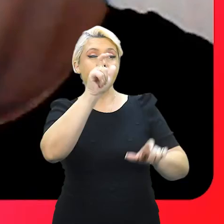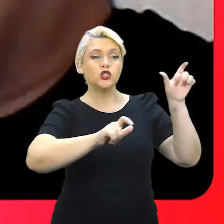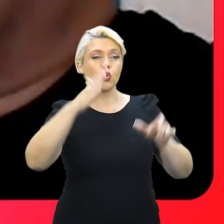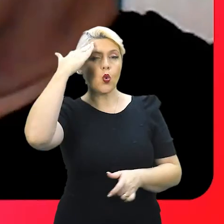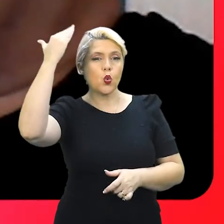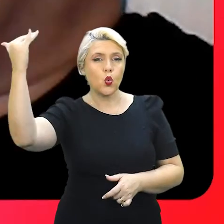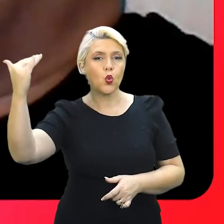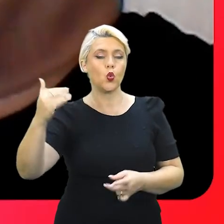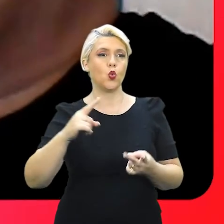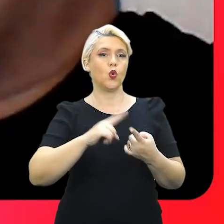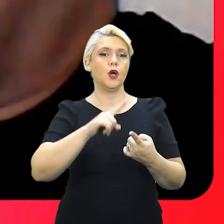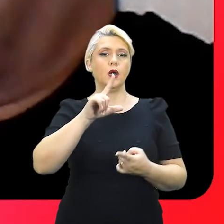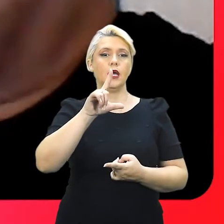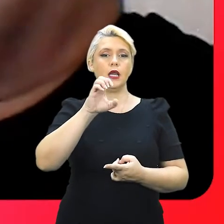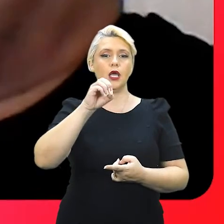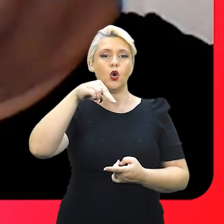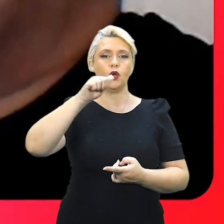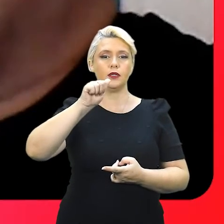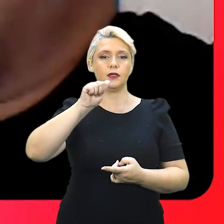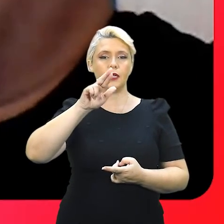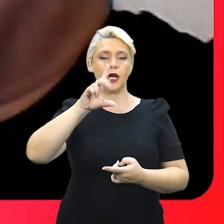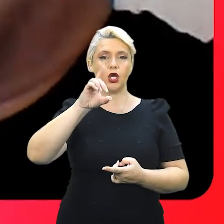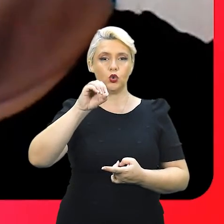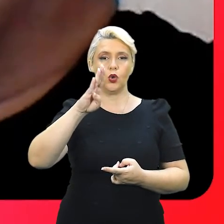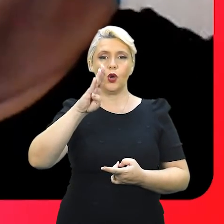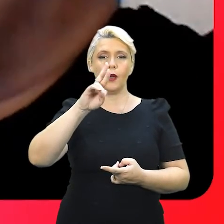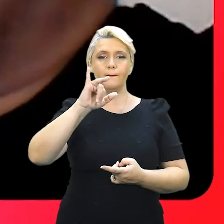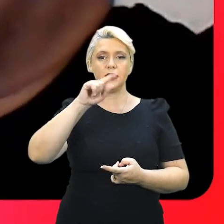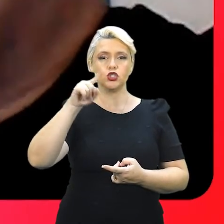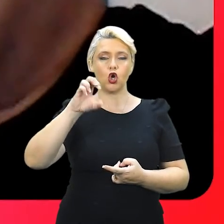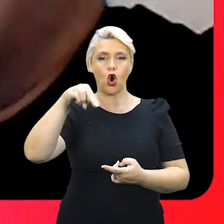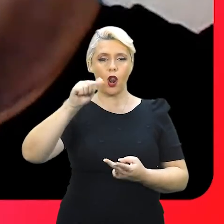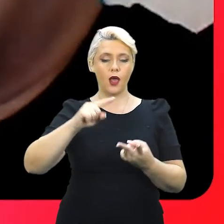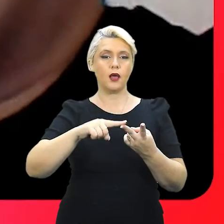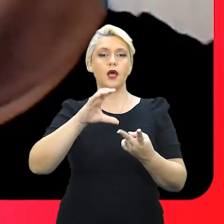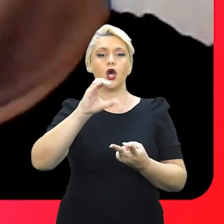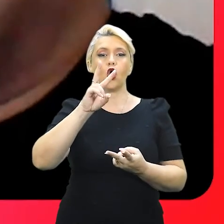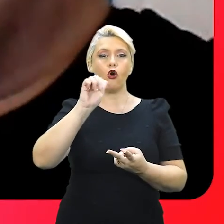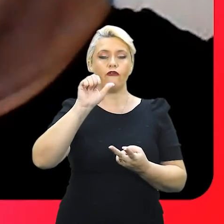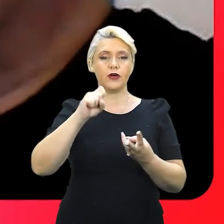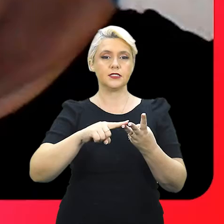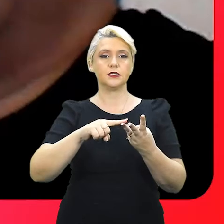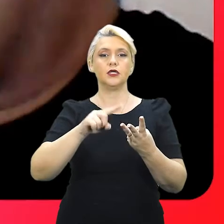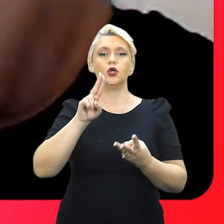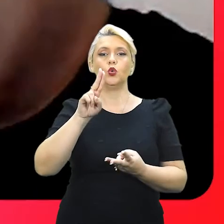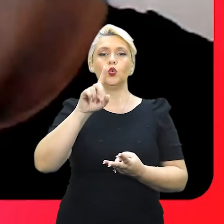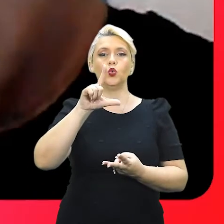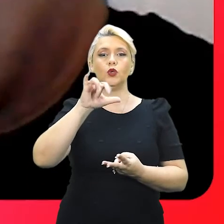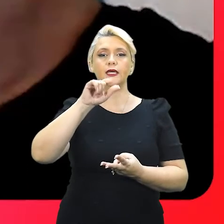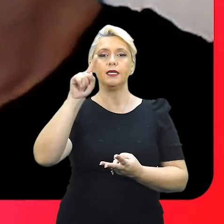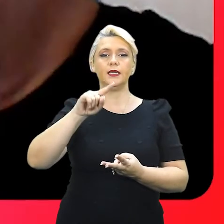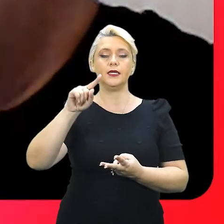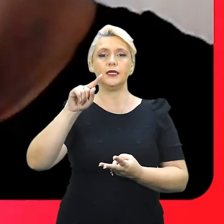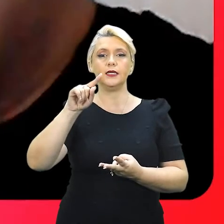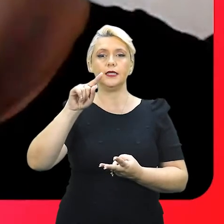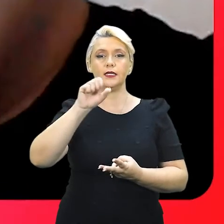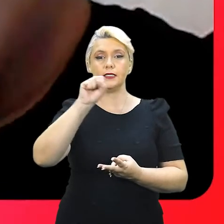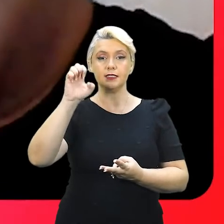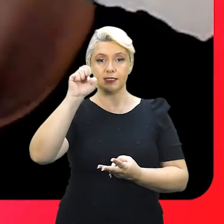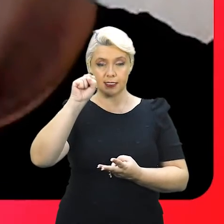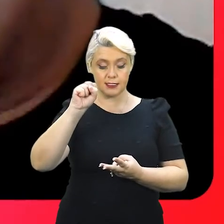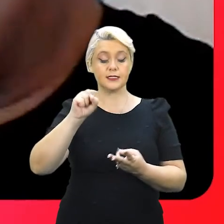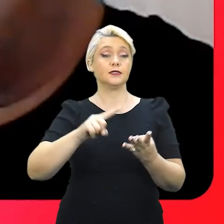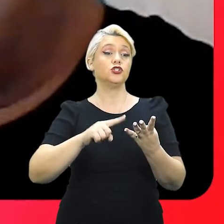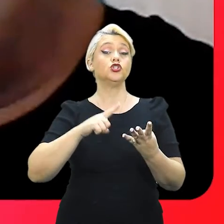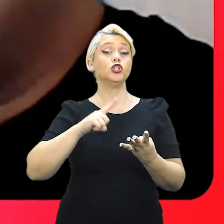Ela tinha Leonel Brizola, tinha Mário Covas, tinha Ulisses Guimarães, tinha um Lula começando. Então, assim,